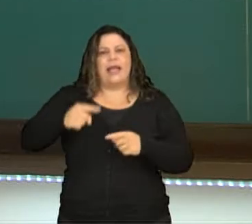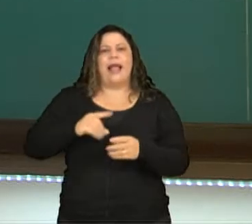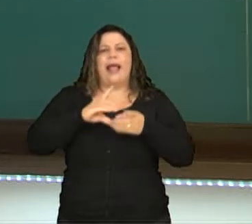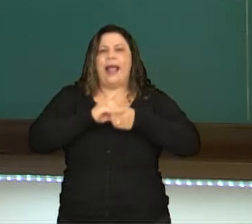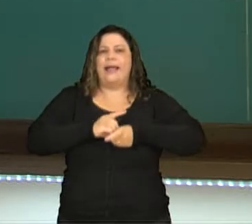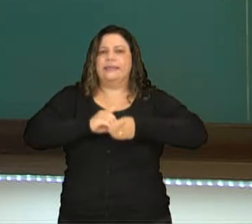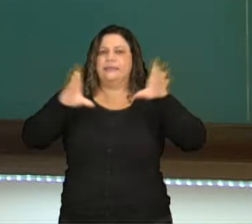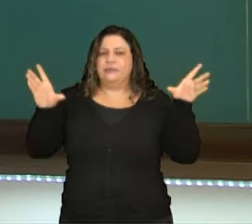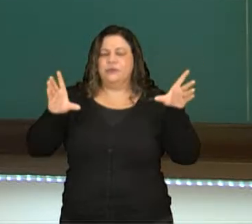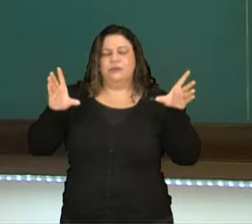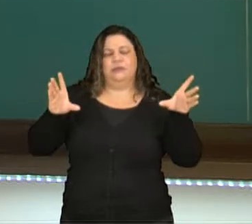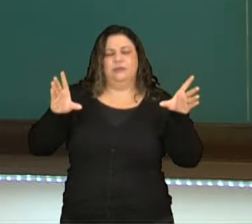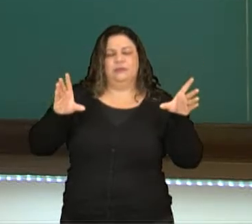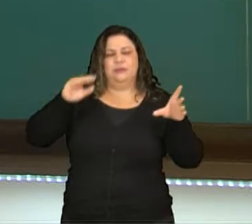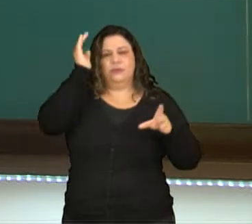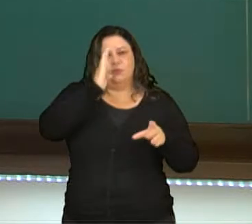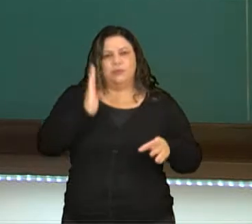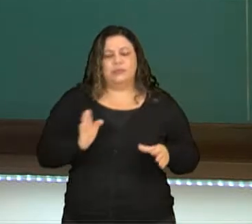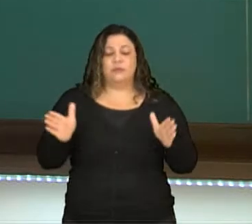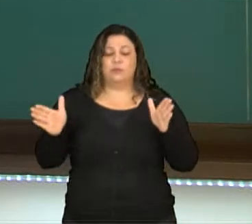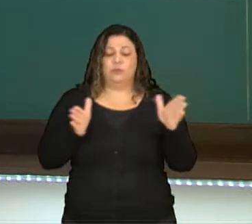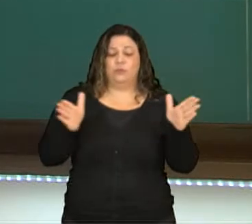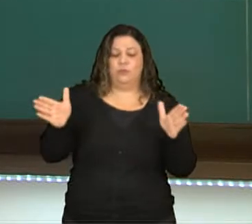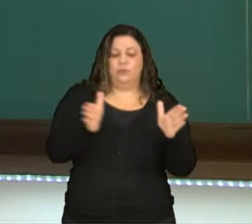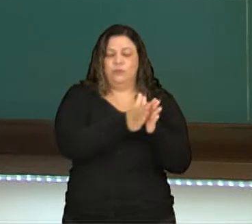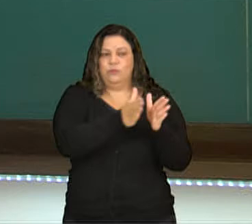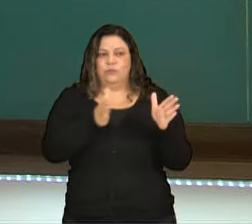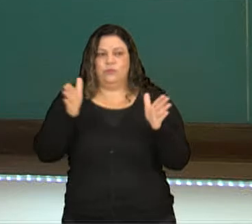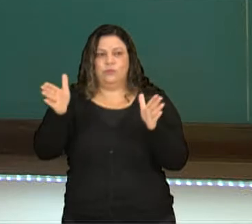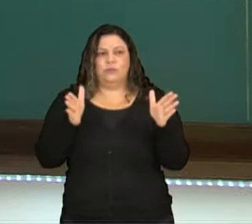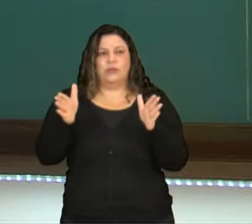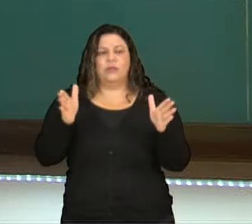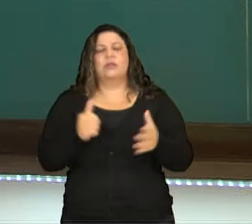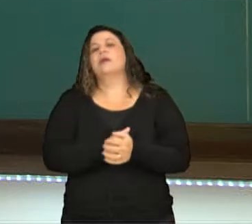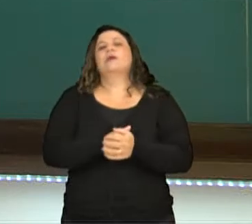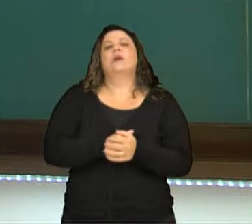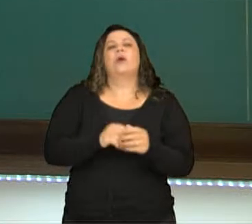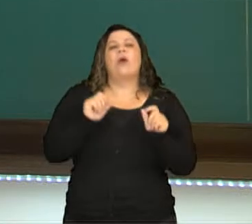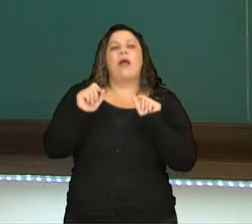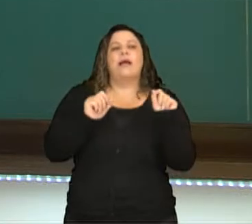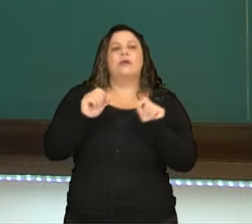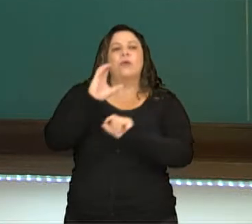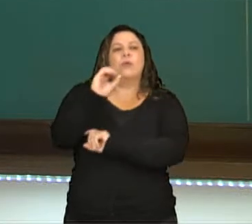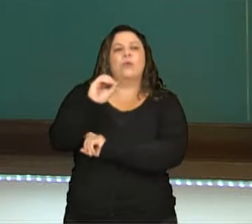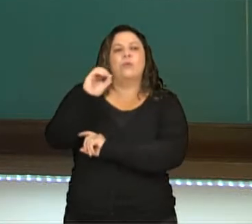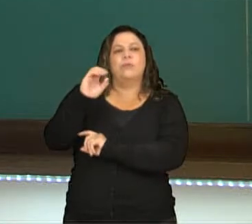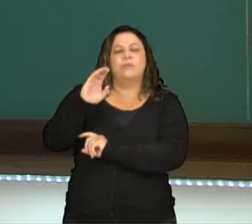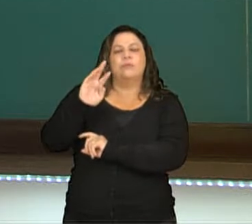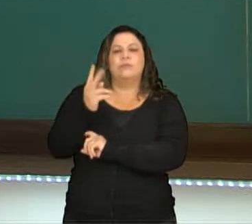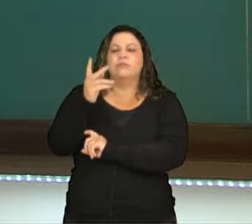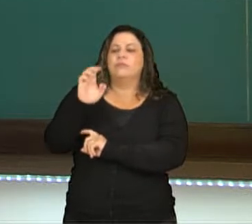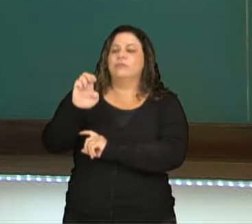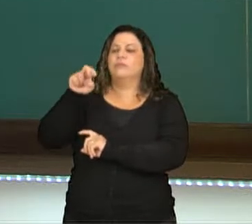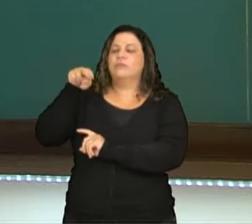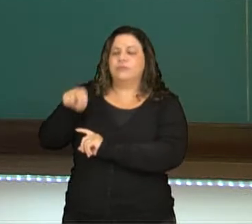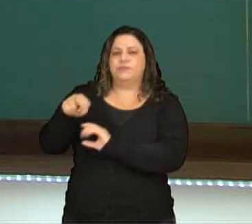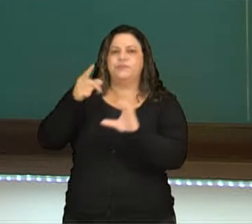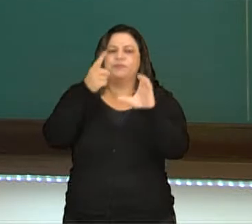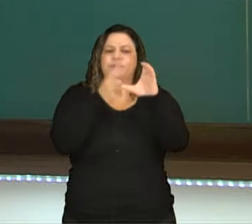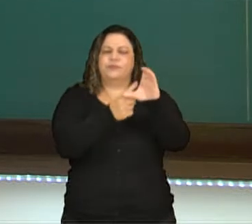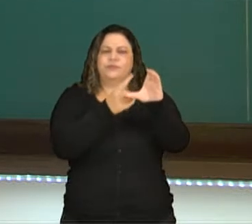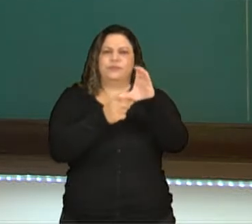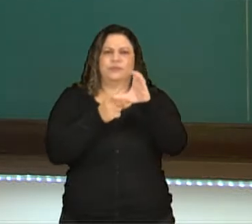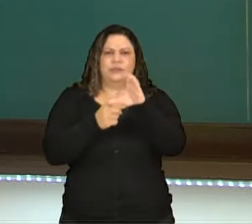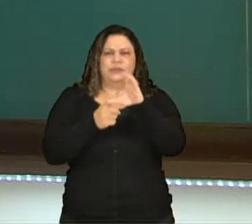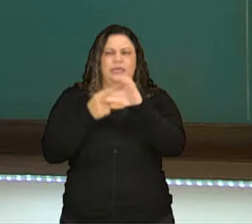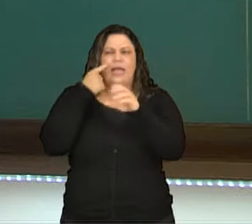do Exército, foi chamado à época de Plano Cohen. Então, havia uma ideia aí comunista ligada a setores da União